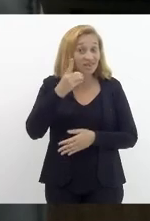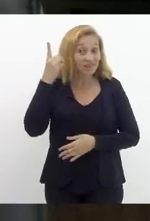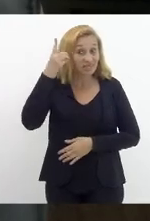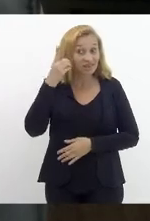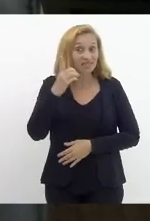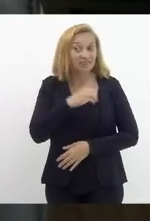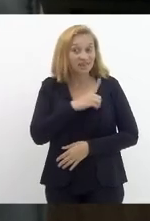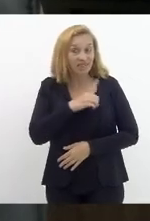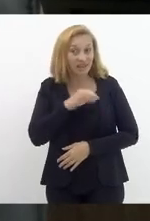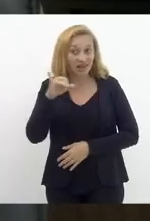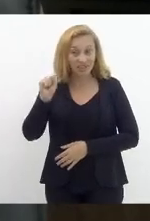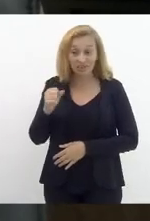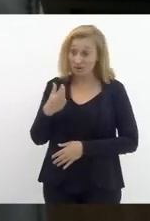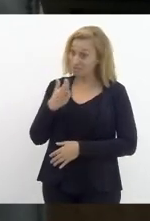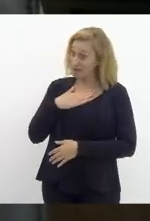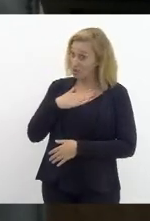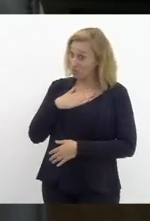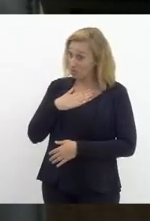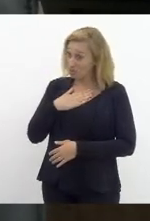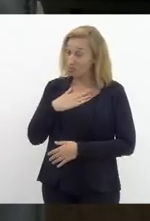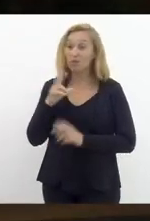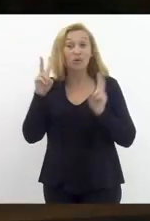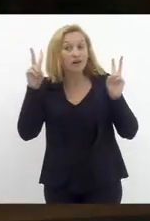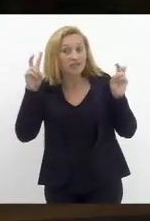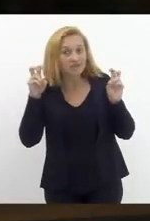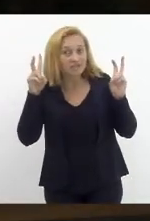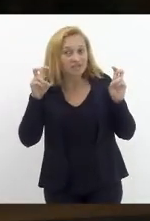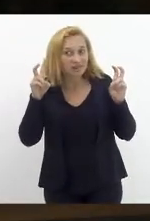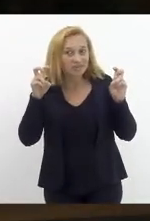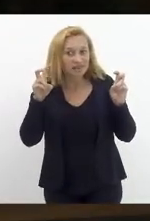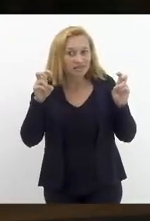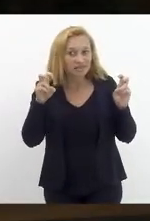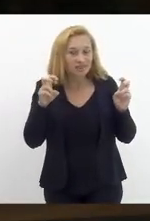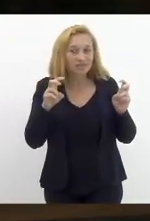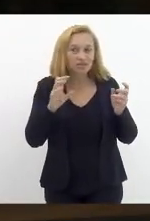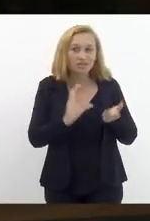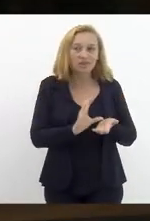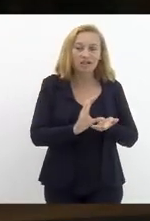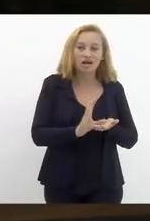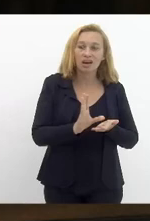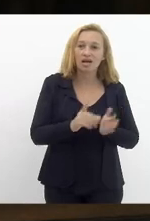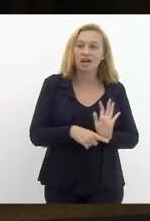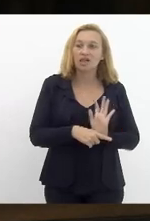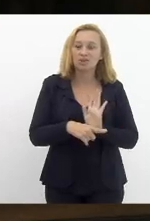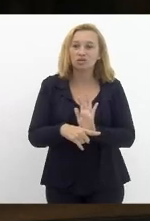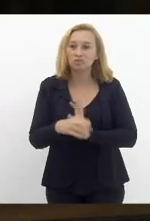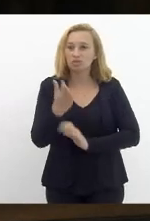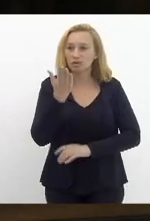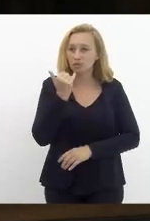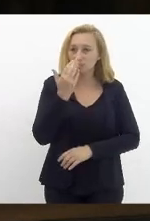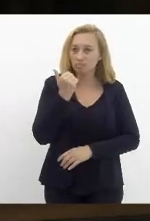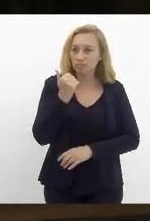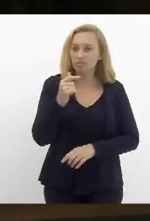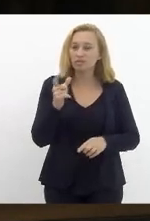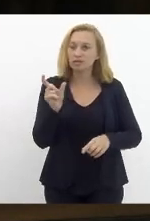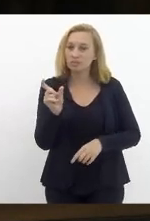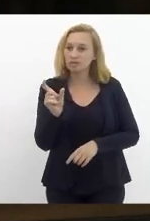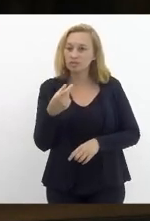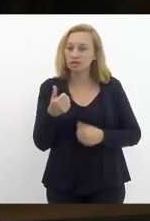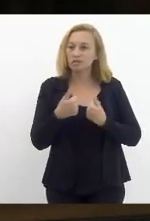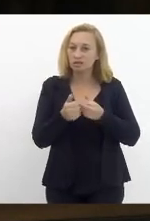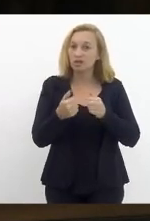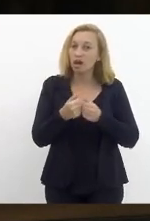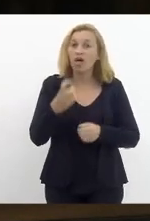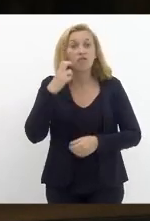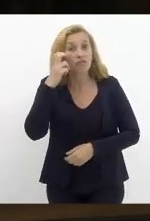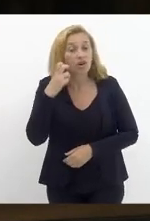Carlos Augusto e meu, a questão do auxílio alimentação e do auxílio transporte. É vergonhoso